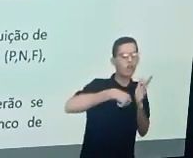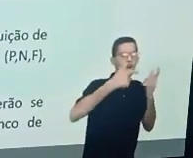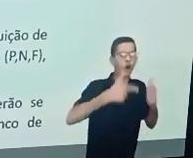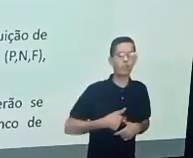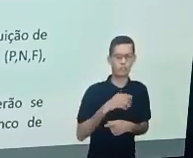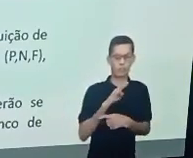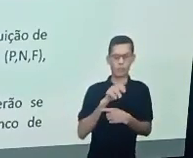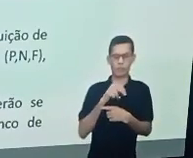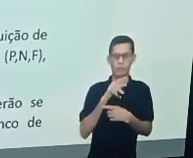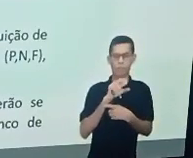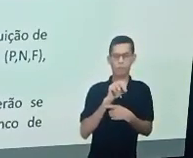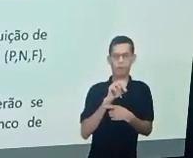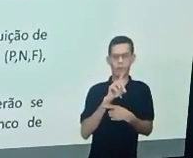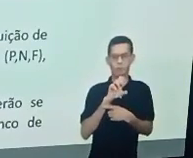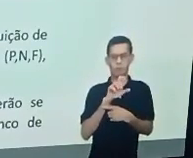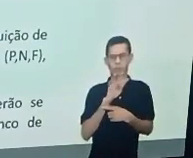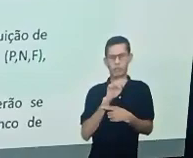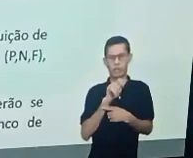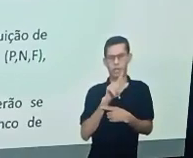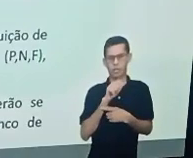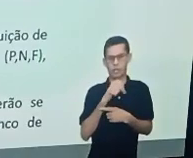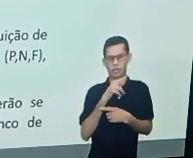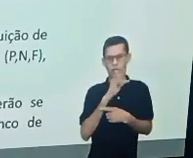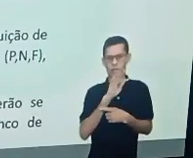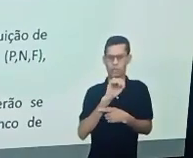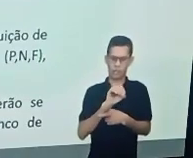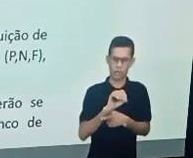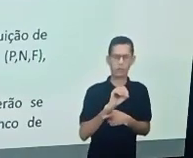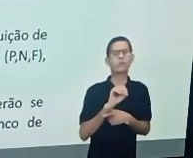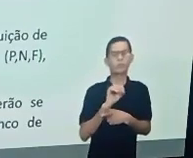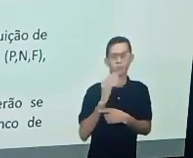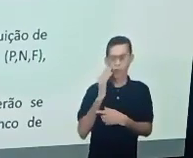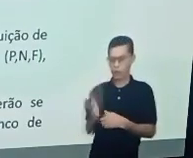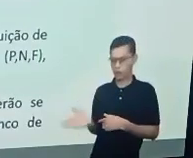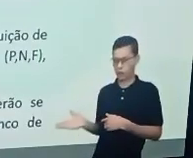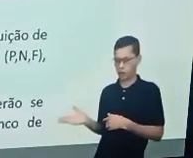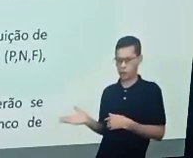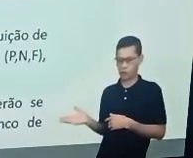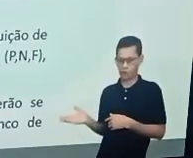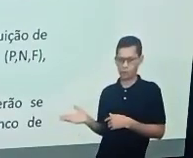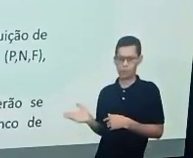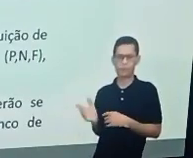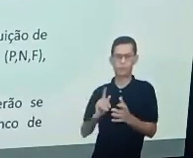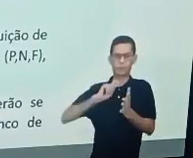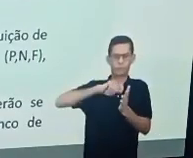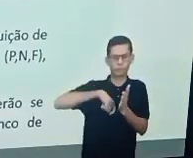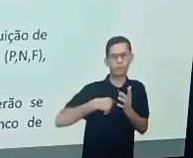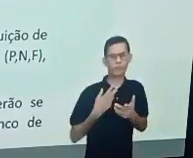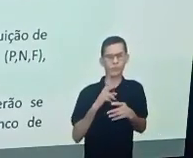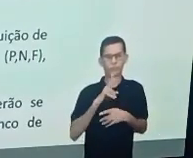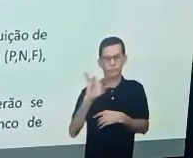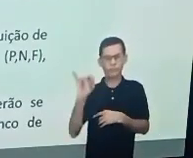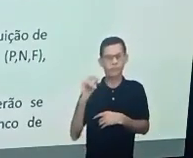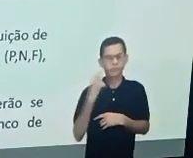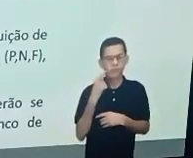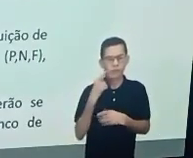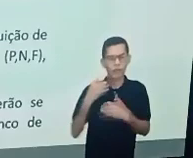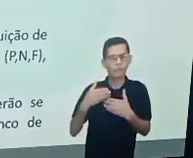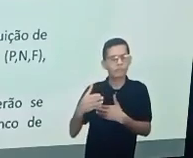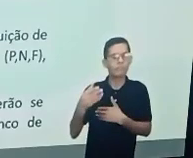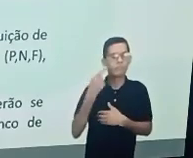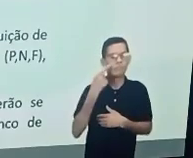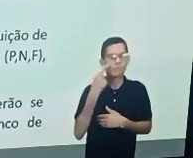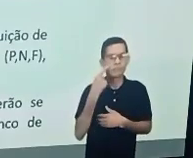de talentos e passarão a concorrer como candidatos à contratação, tá bom? Um ponto de atenção